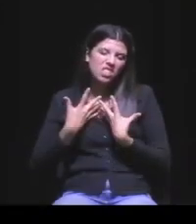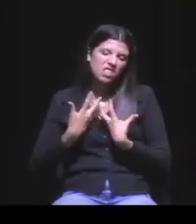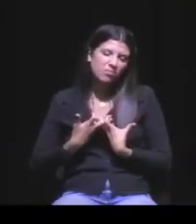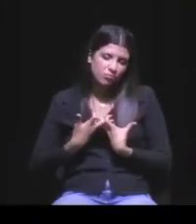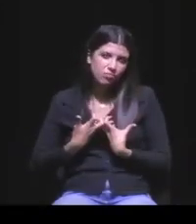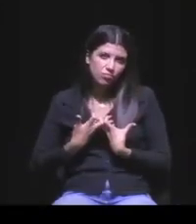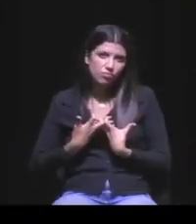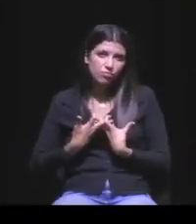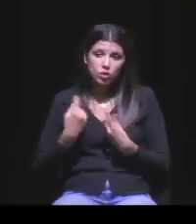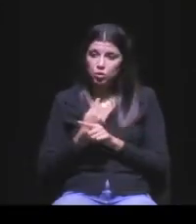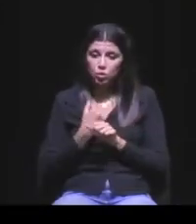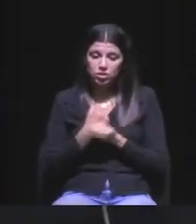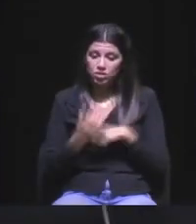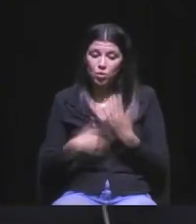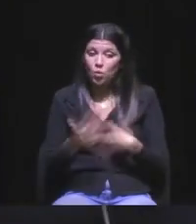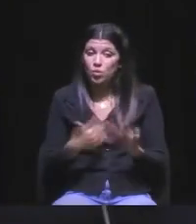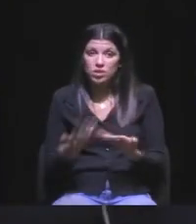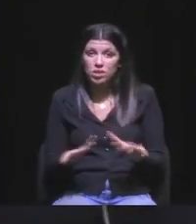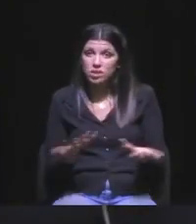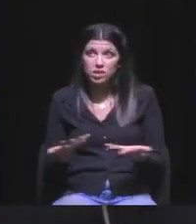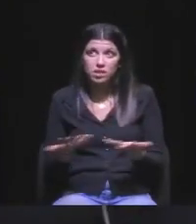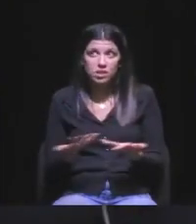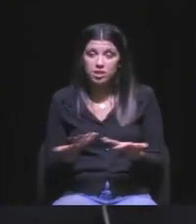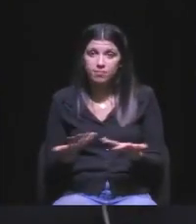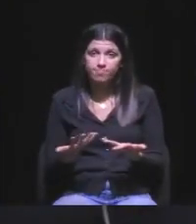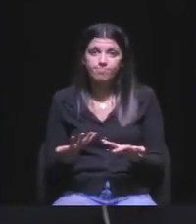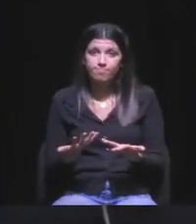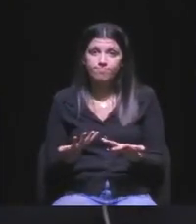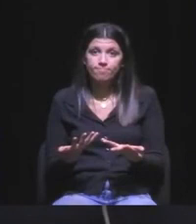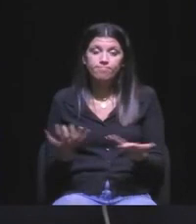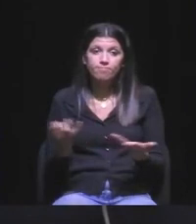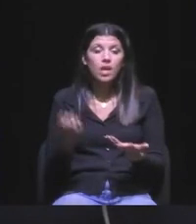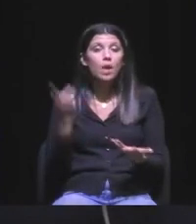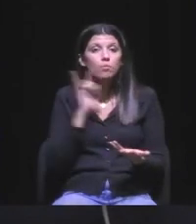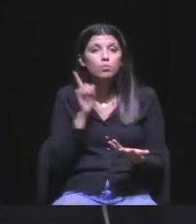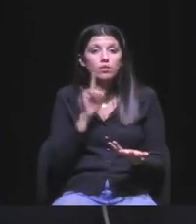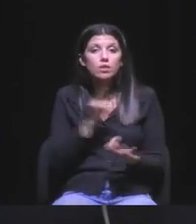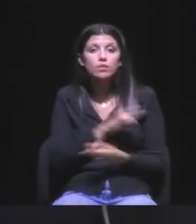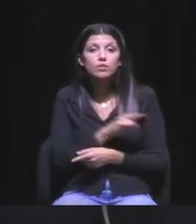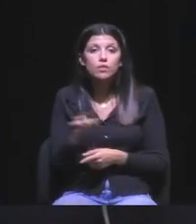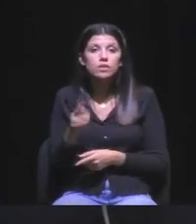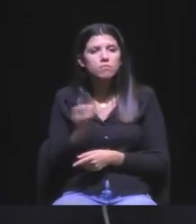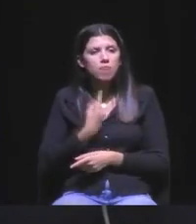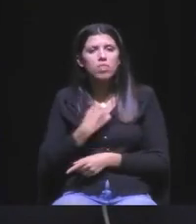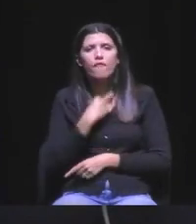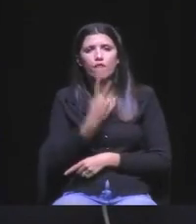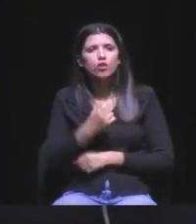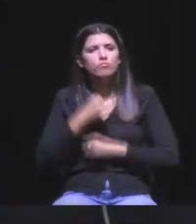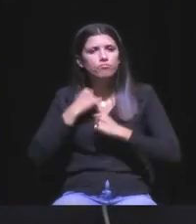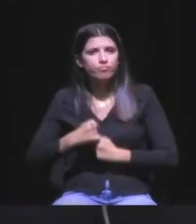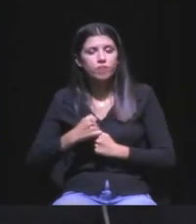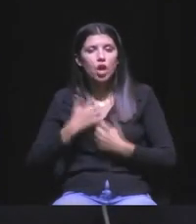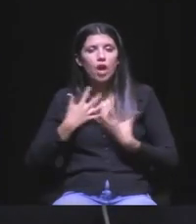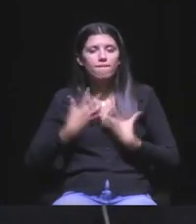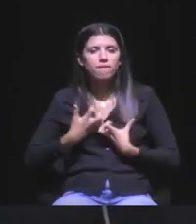é muito frustrante não ver as coisas acontecerem ao ritmo que nós queremos que elas aconteçam, e é muito importante por isso que vocês tenham voz. Essa